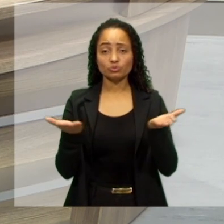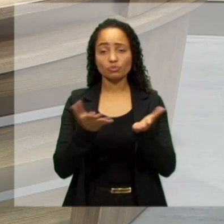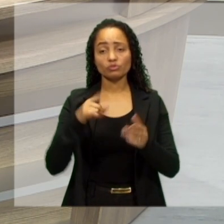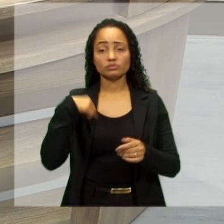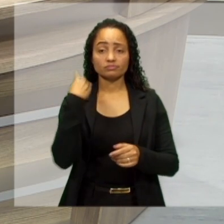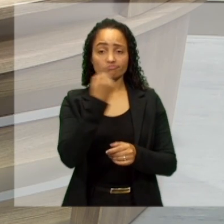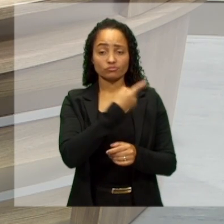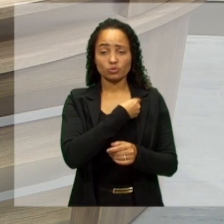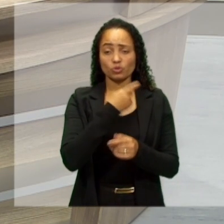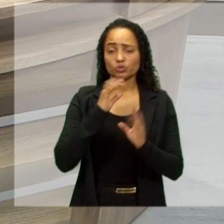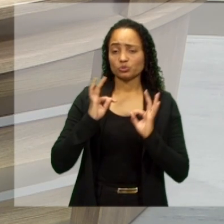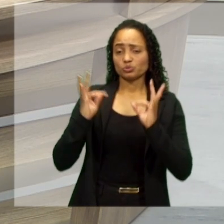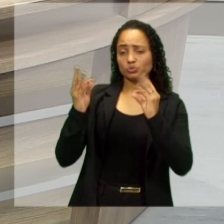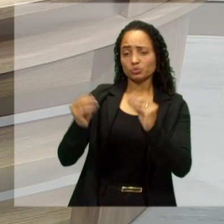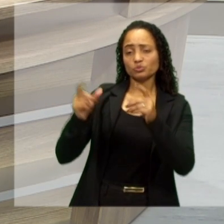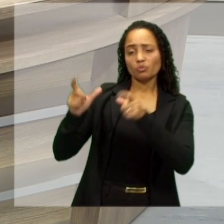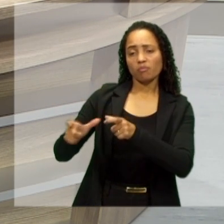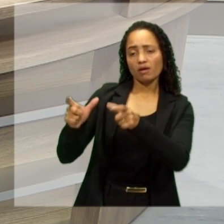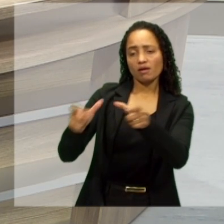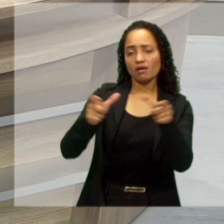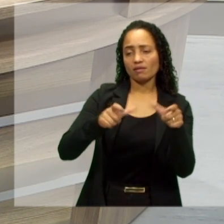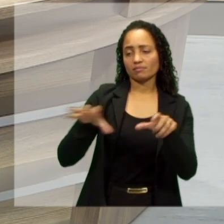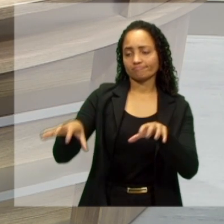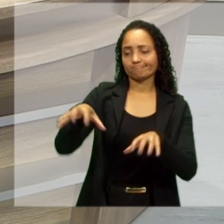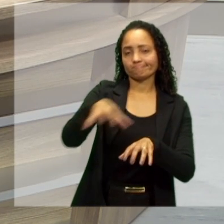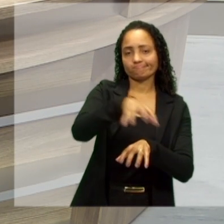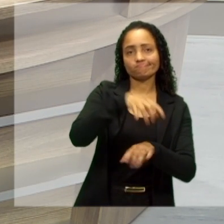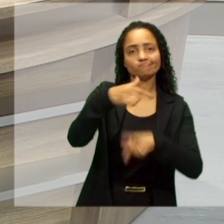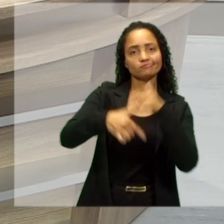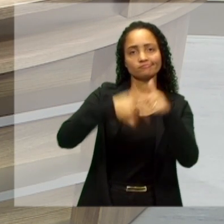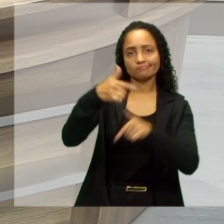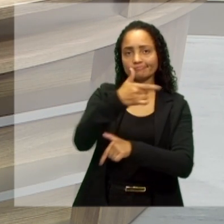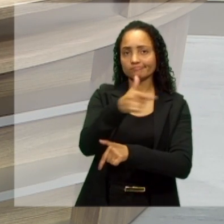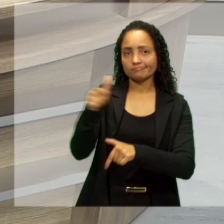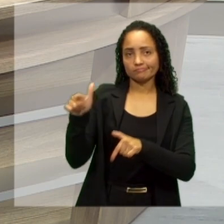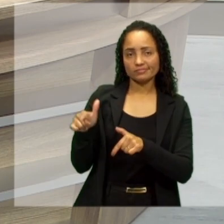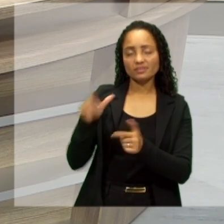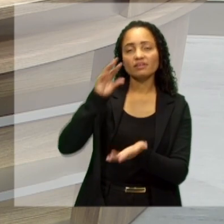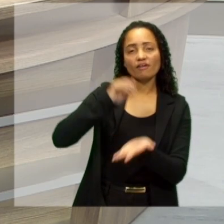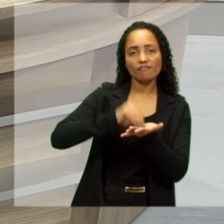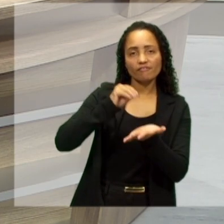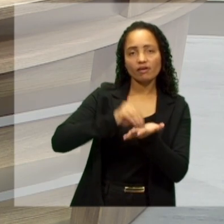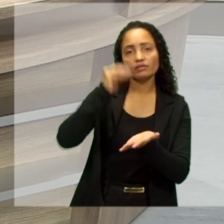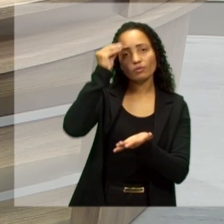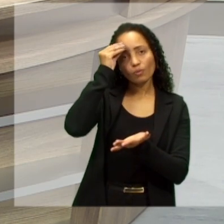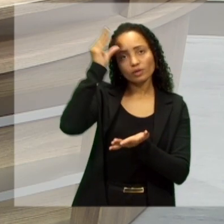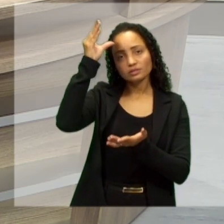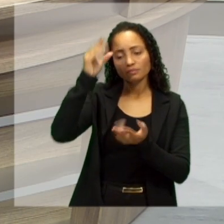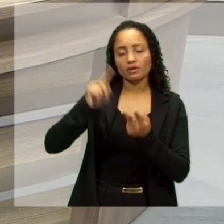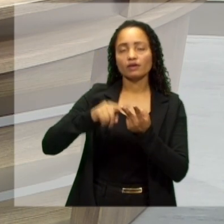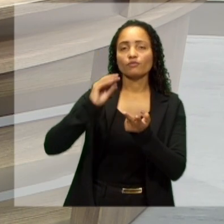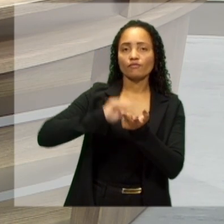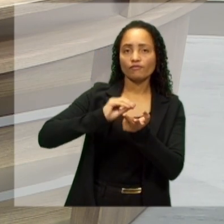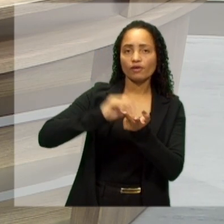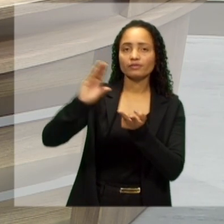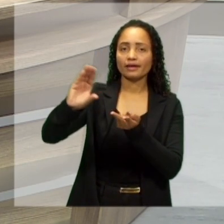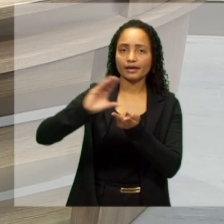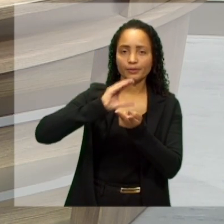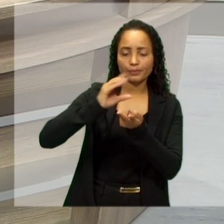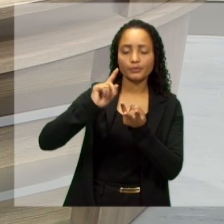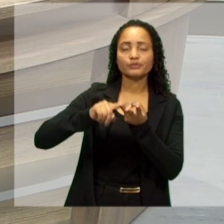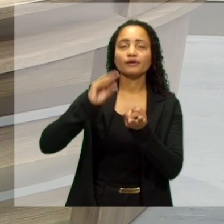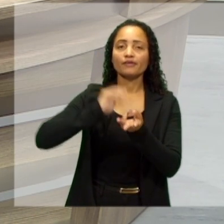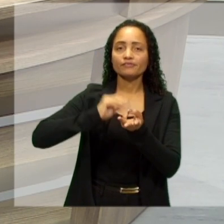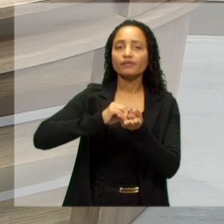as comarcas ainda por conta dessa junção de fatores. Então, falta de conhecimento, falta de recurso, falta de